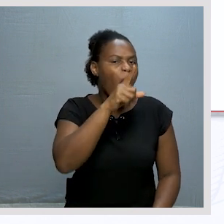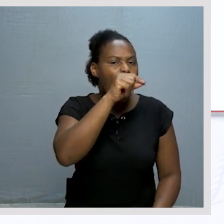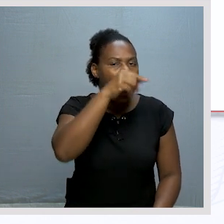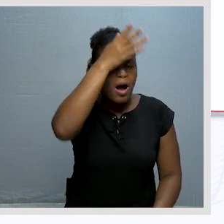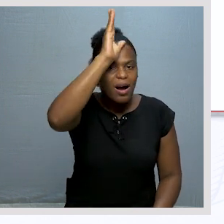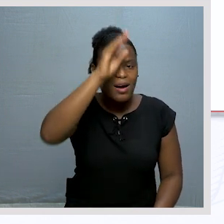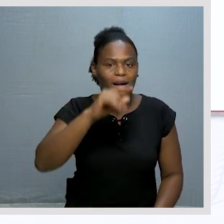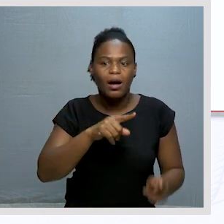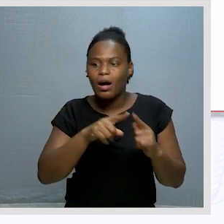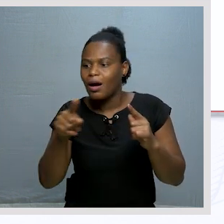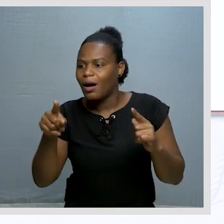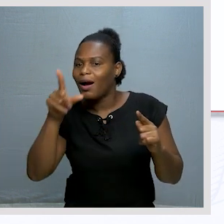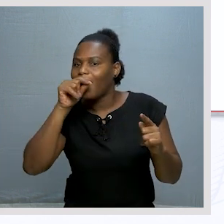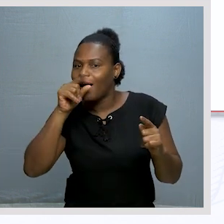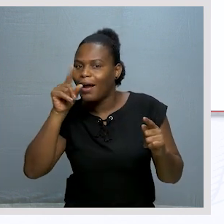Exato, galinha.